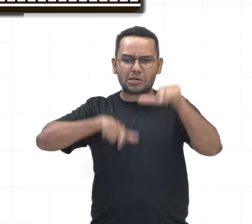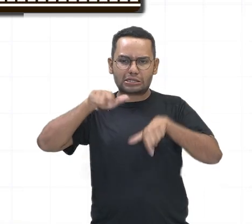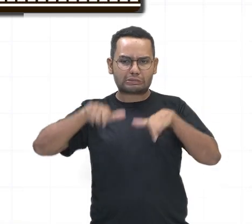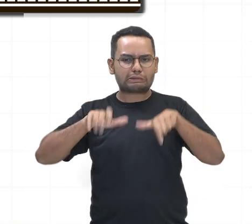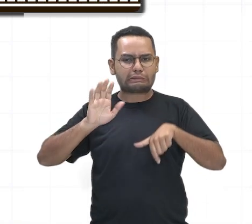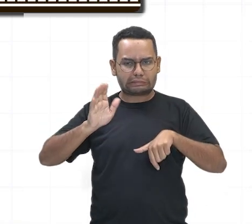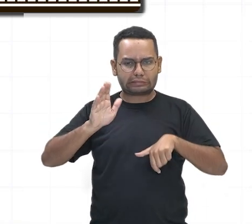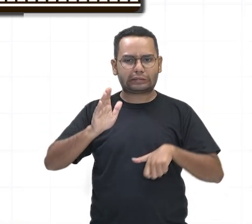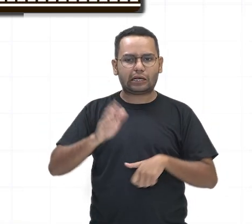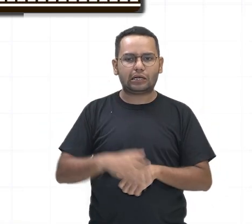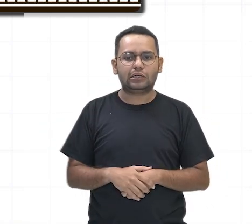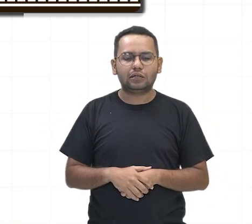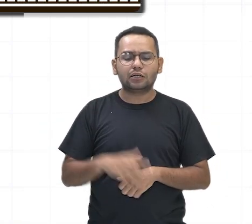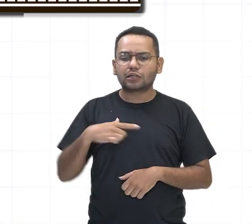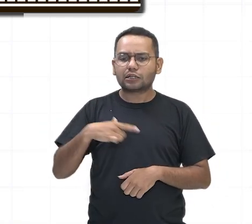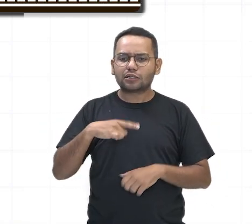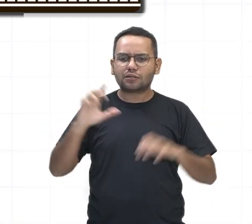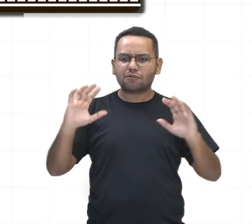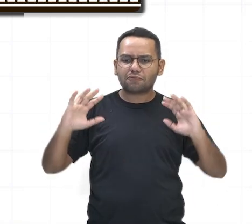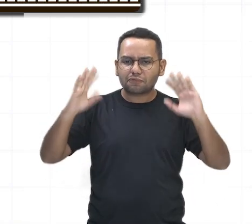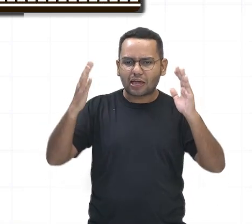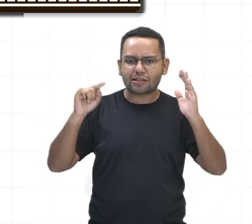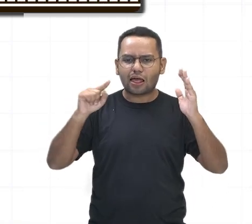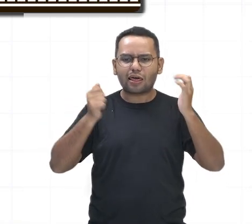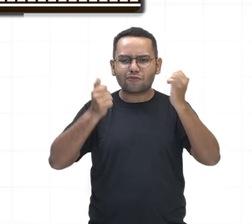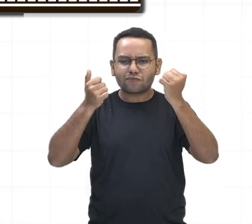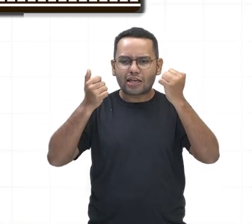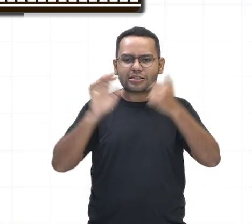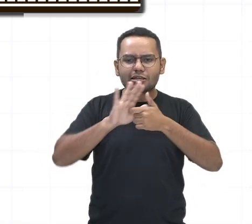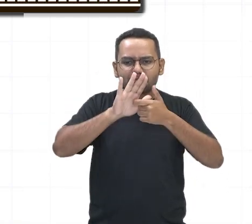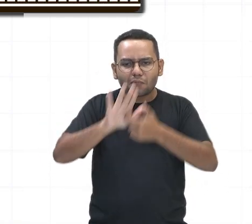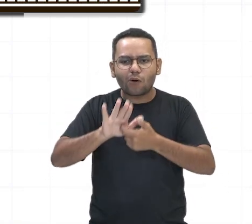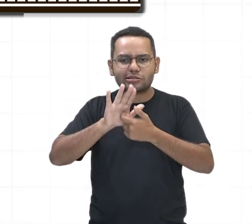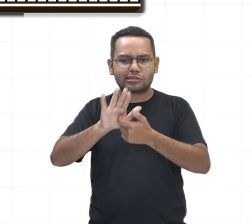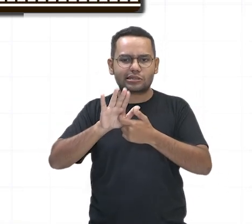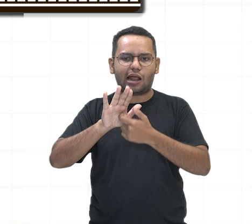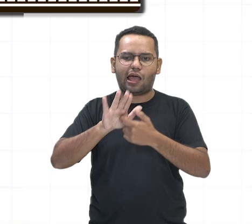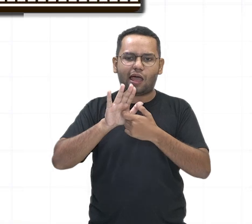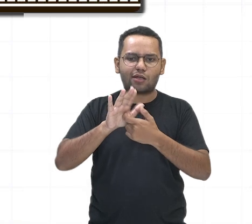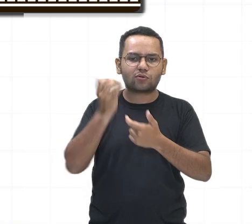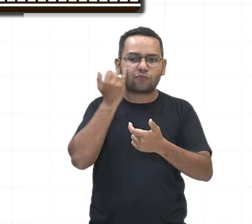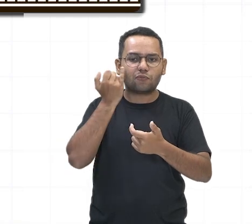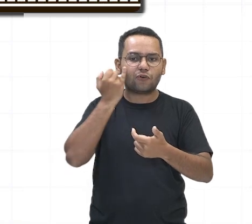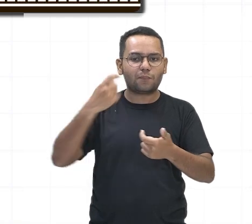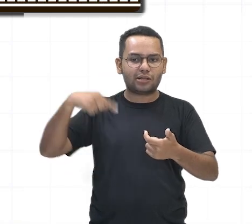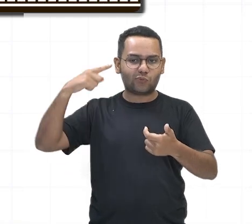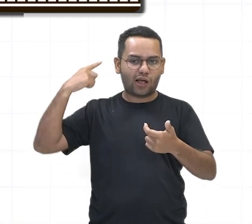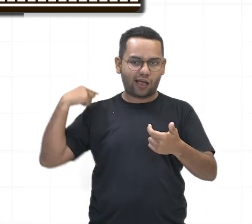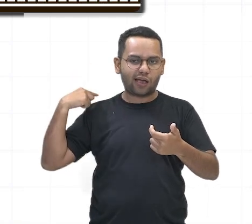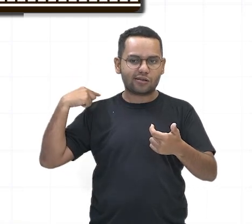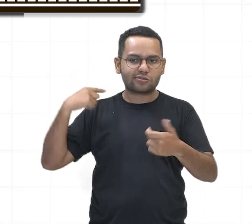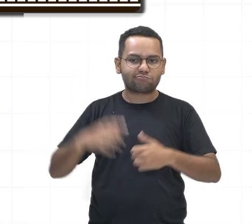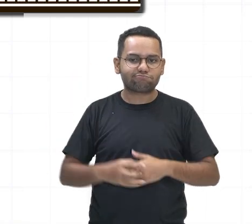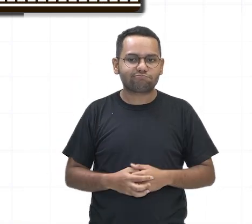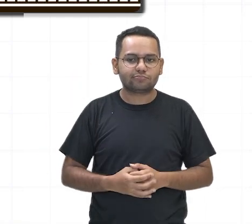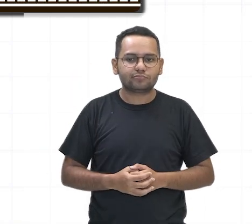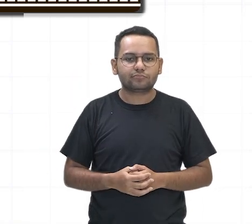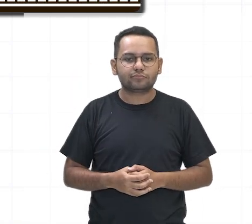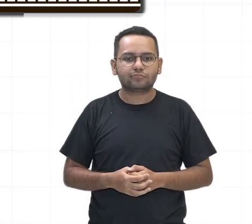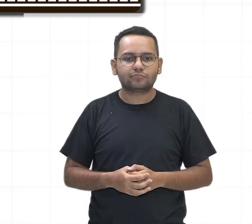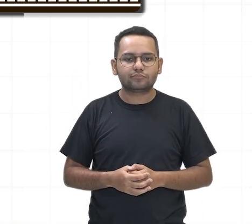e refletindo e fazendo memória na sabedoria ancestral. E aí, isso tudo